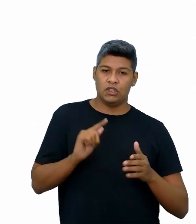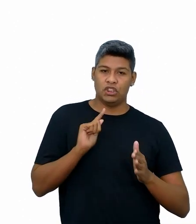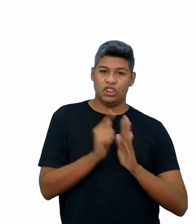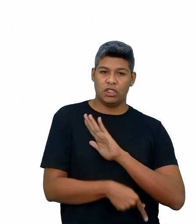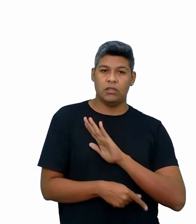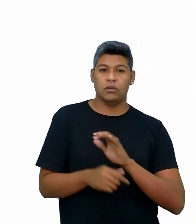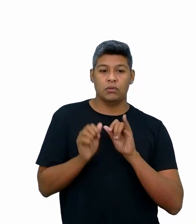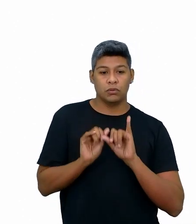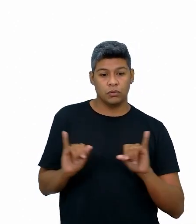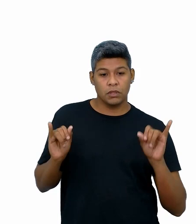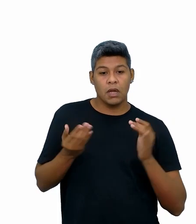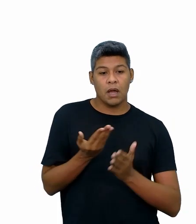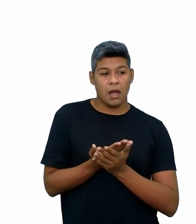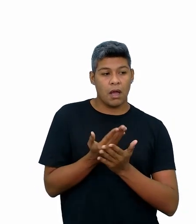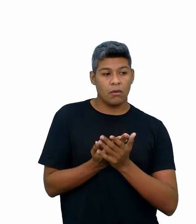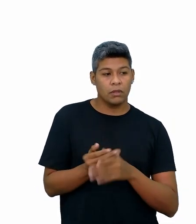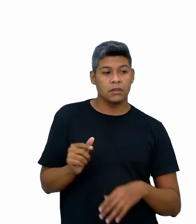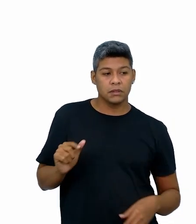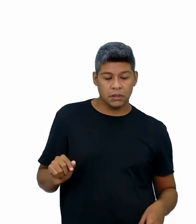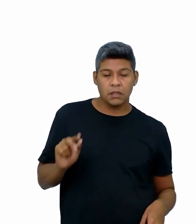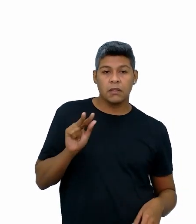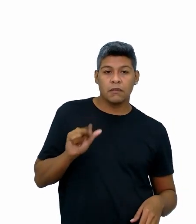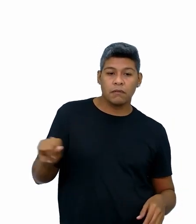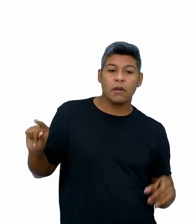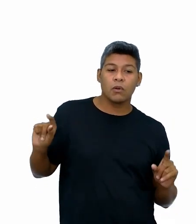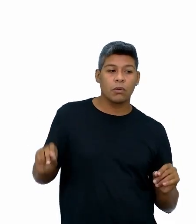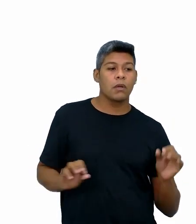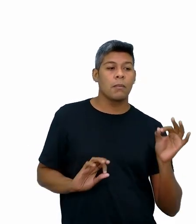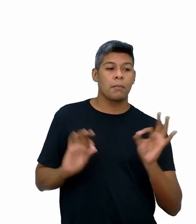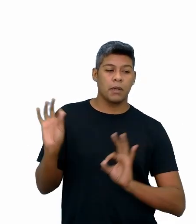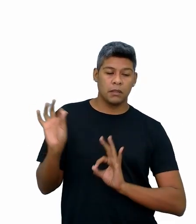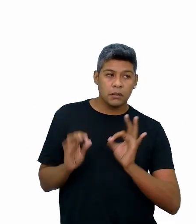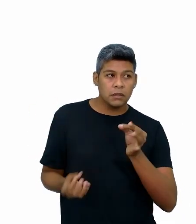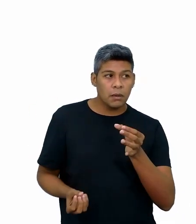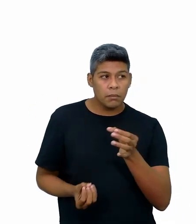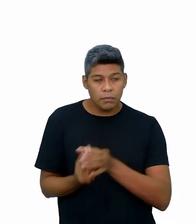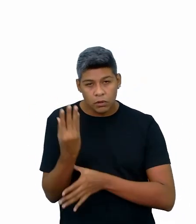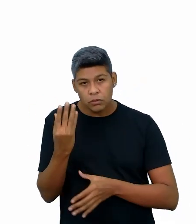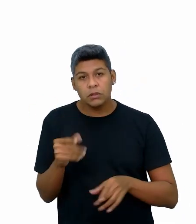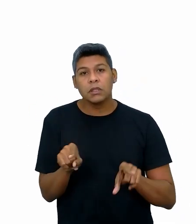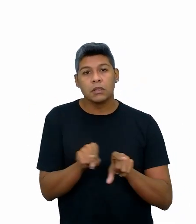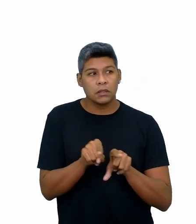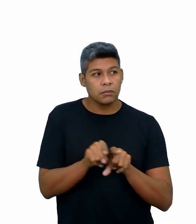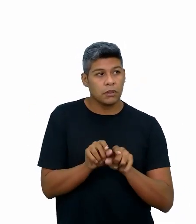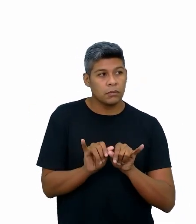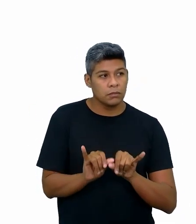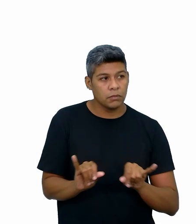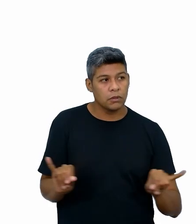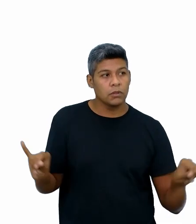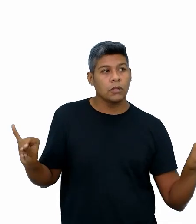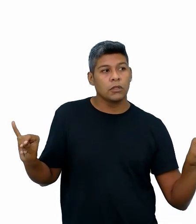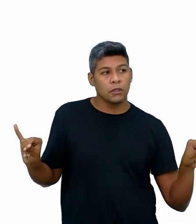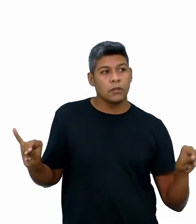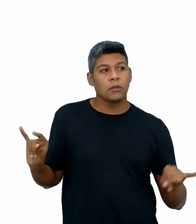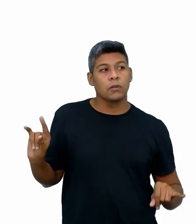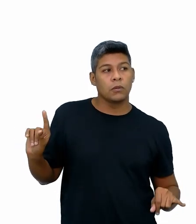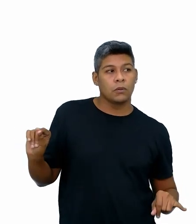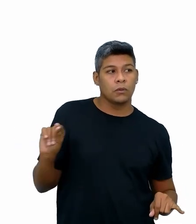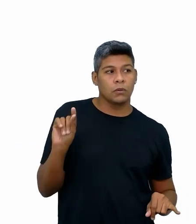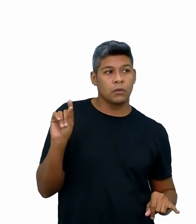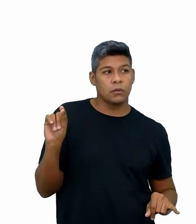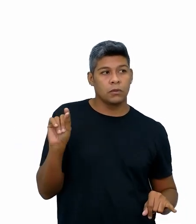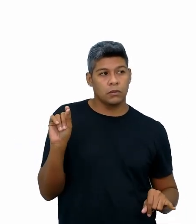notícia. Para na aula 7, ele já vai planejar, produzir e publicar notícia online ou